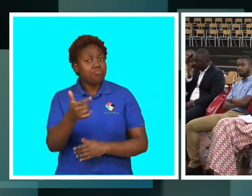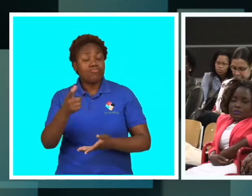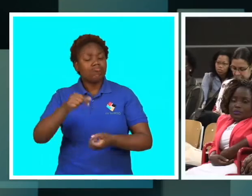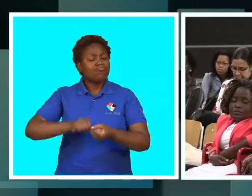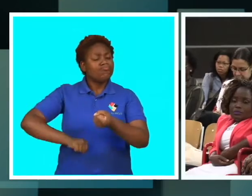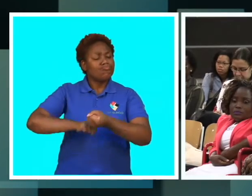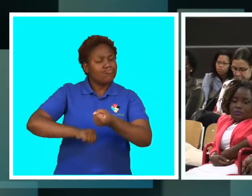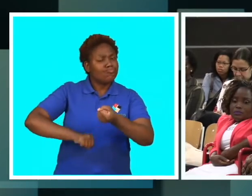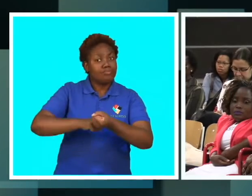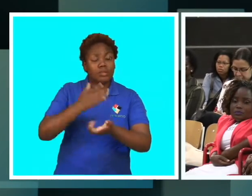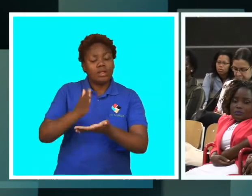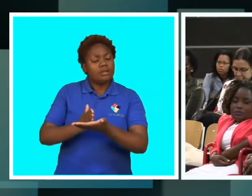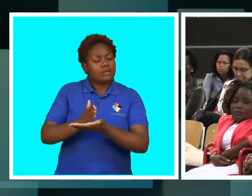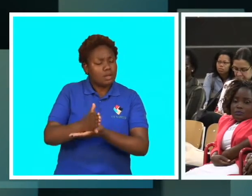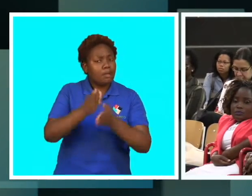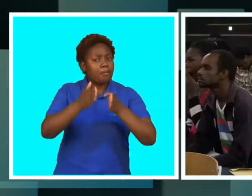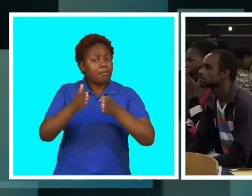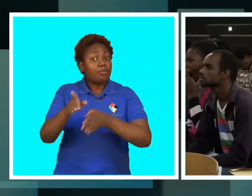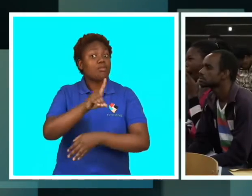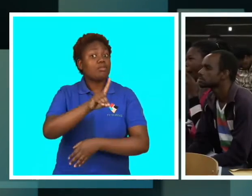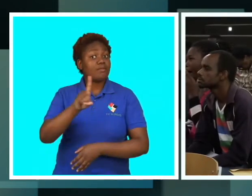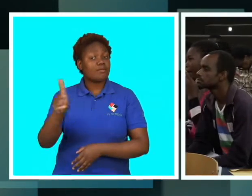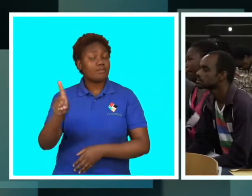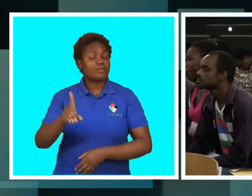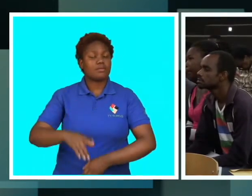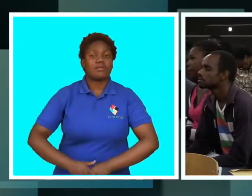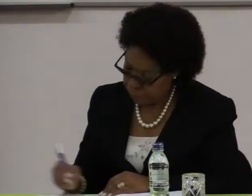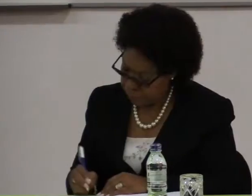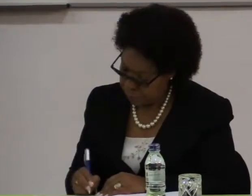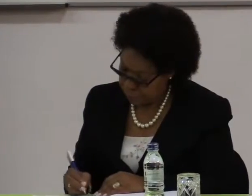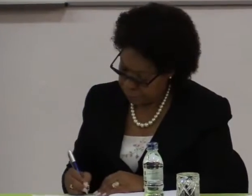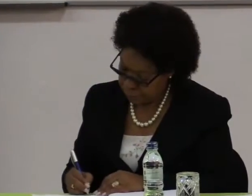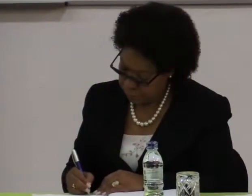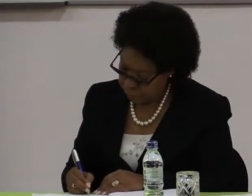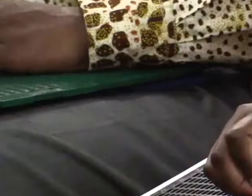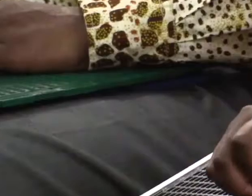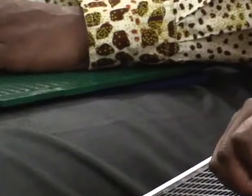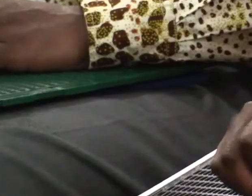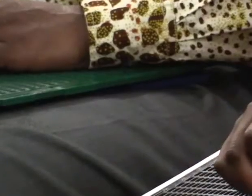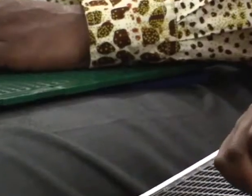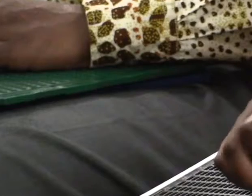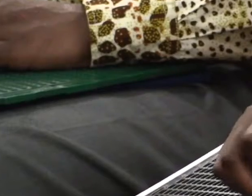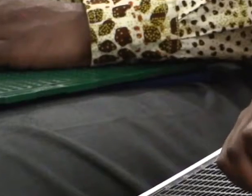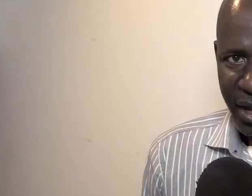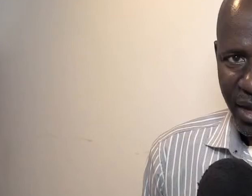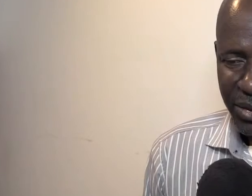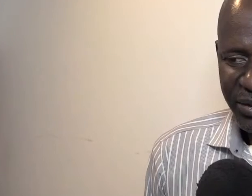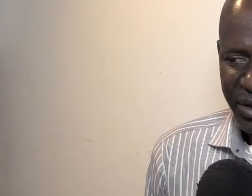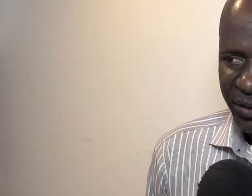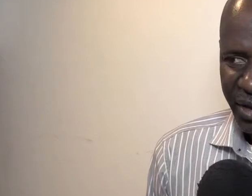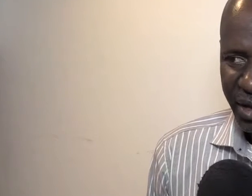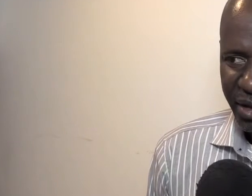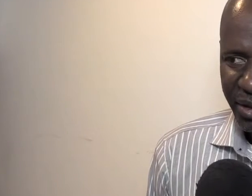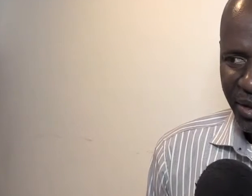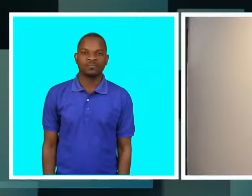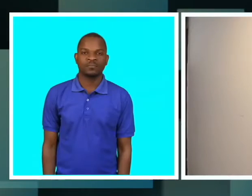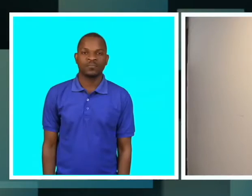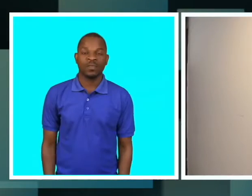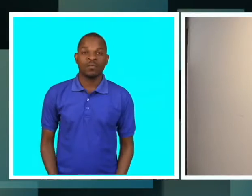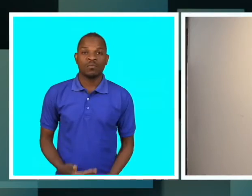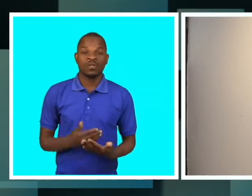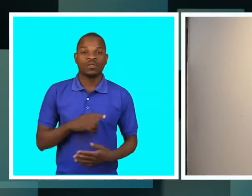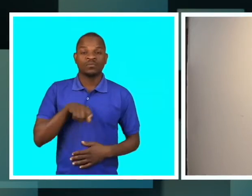dizem ser necessário melhorar a implementação das políticas de promoção e defesa dos direitos das pessoas com deficiência.